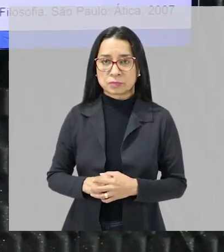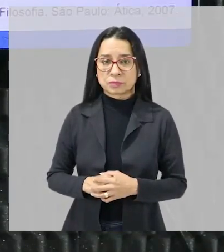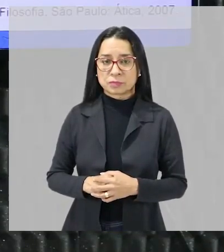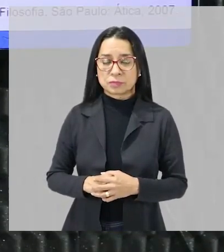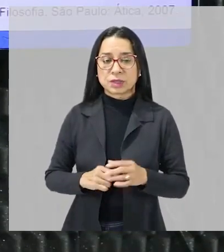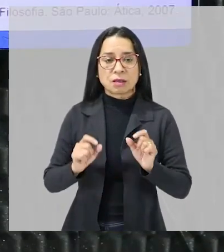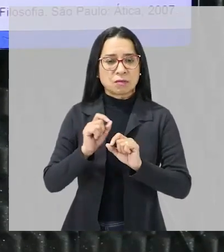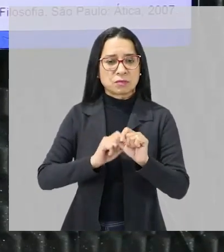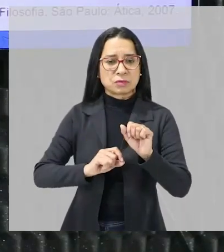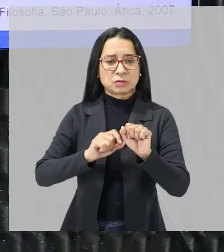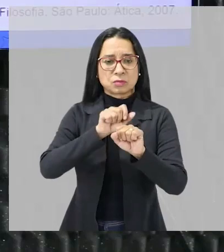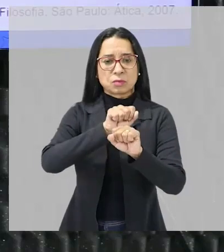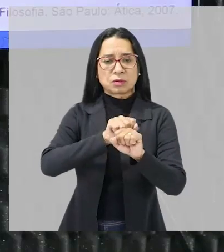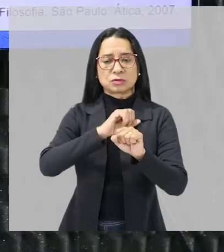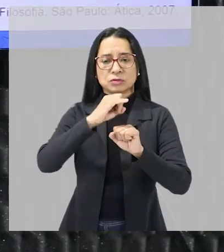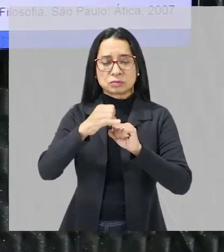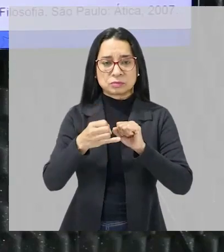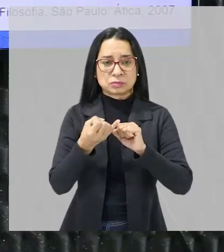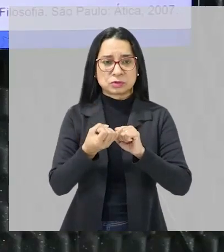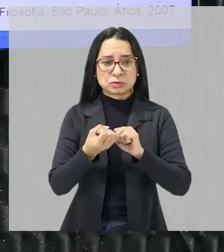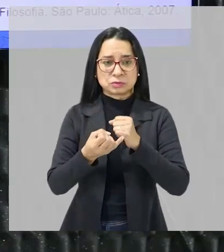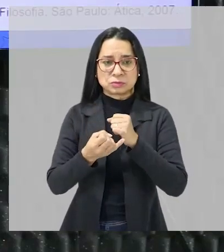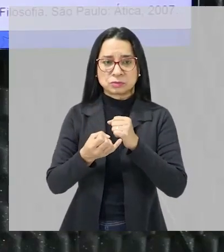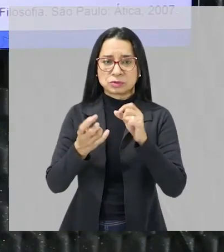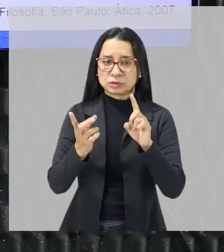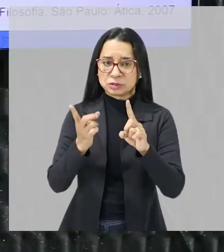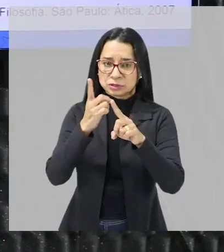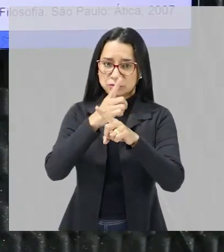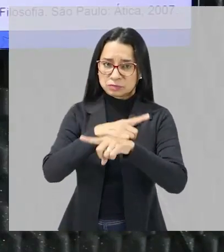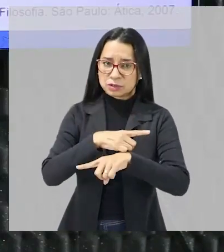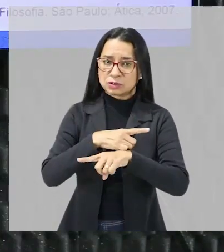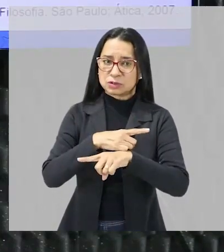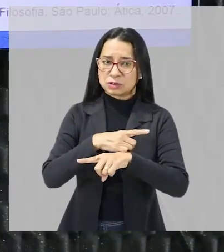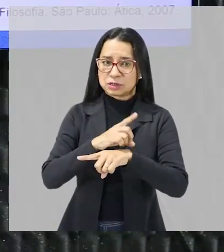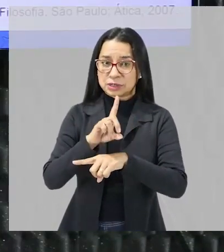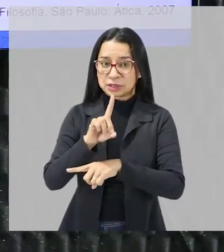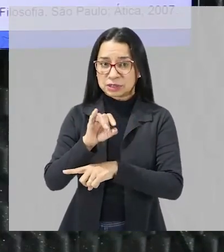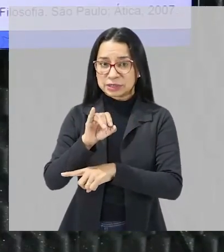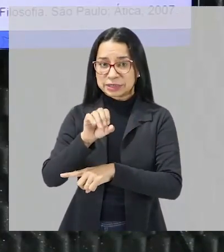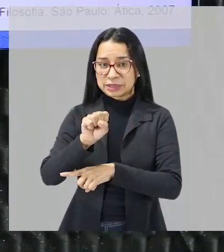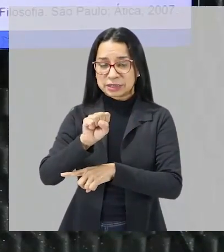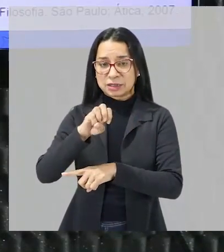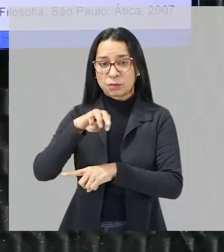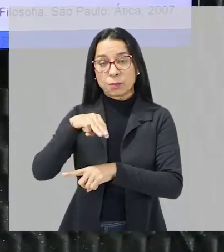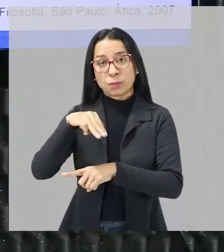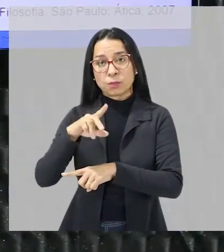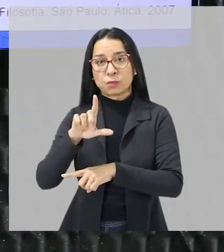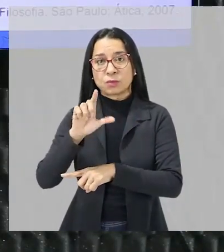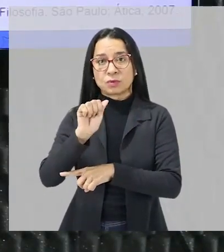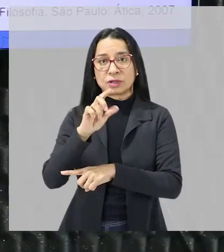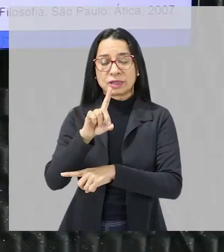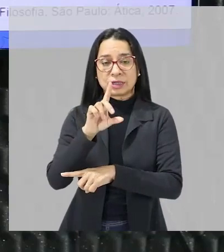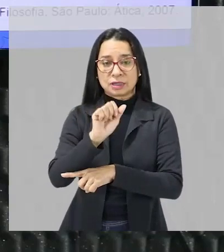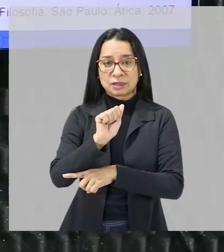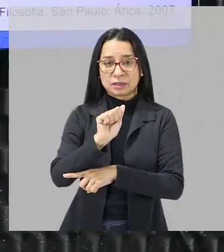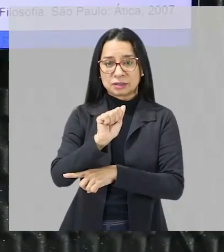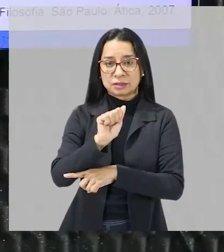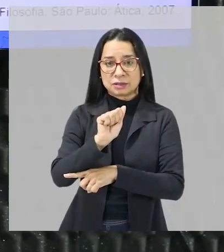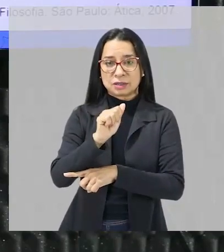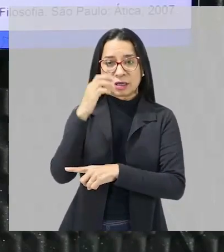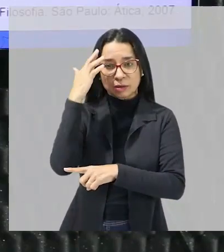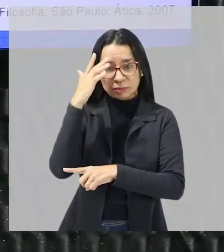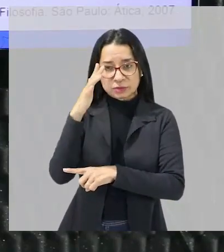ó. Invertida, dissimulada e imaginária, a praxis social. Praxis é uma expressão grega